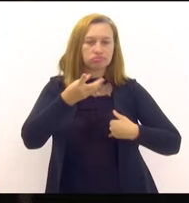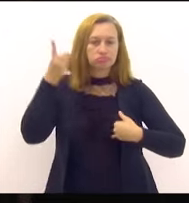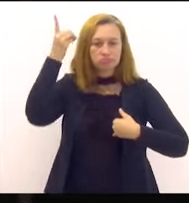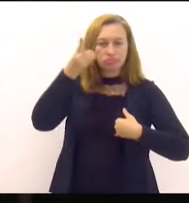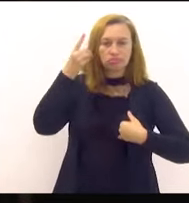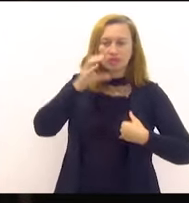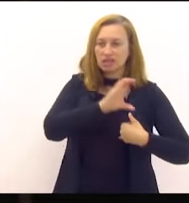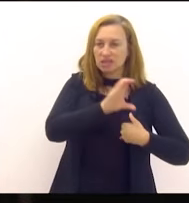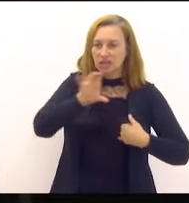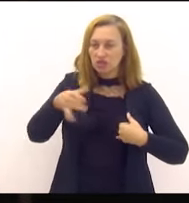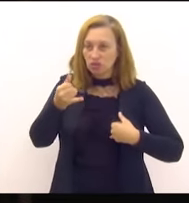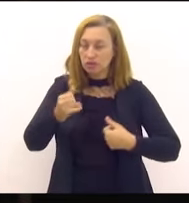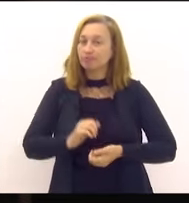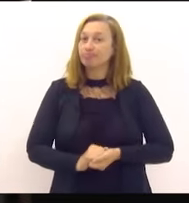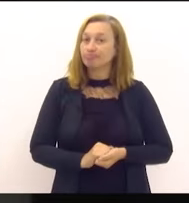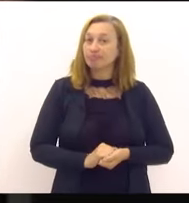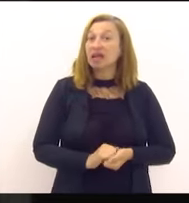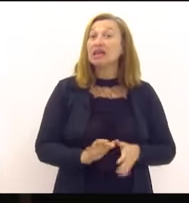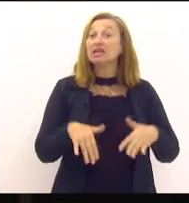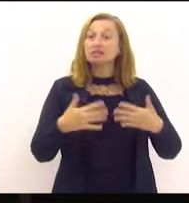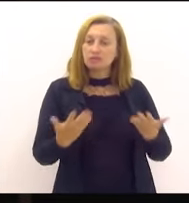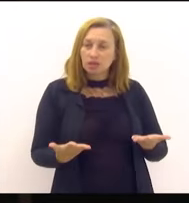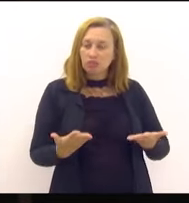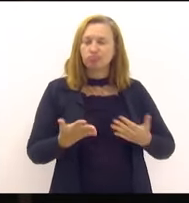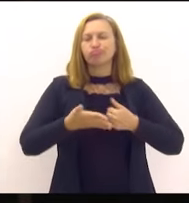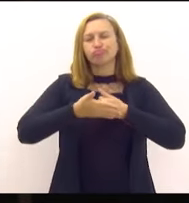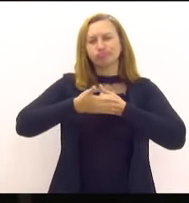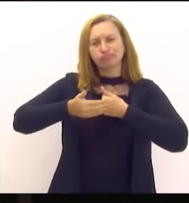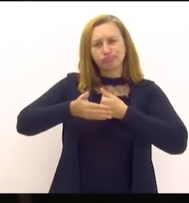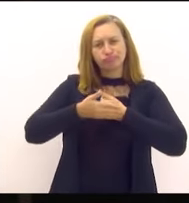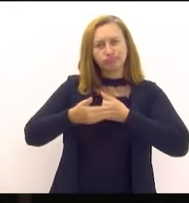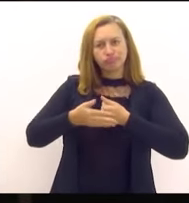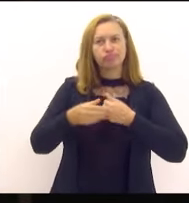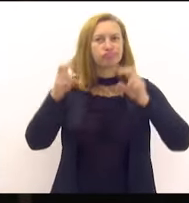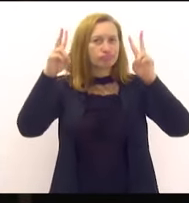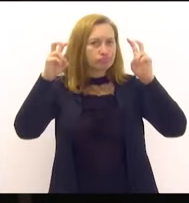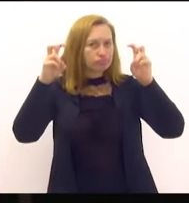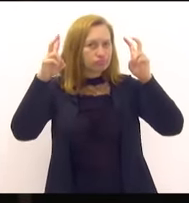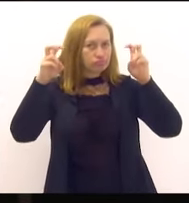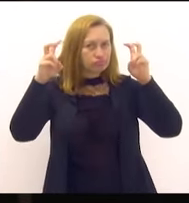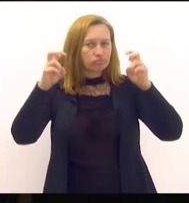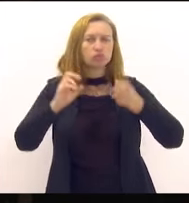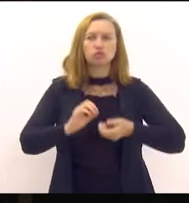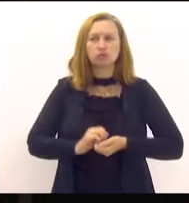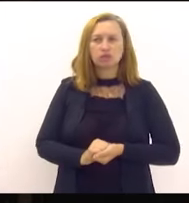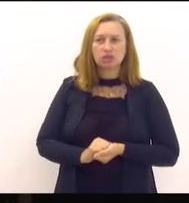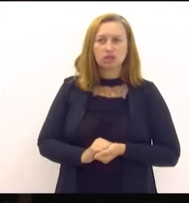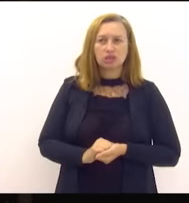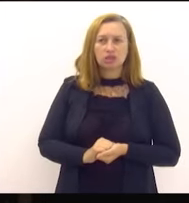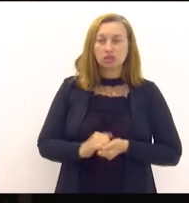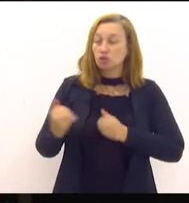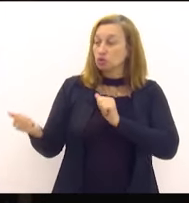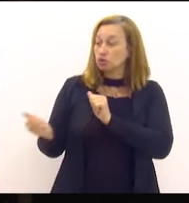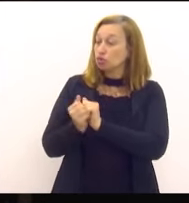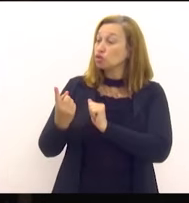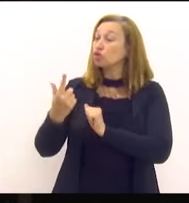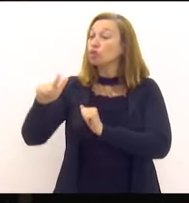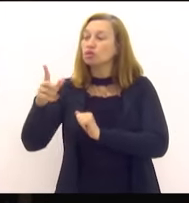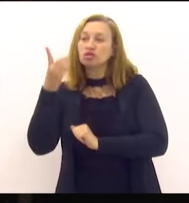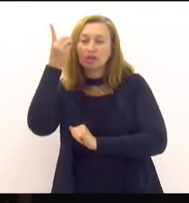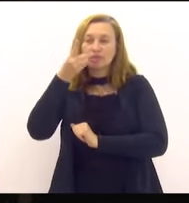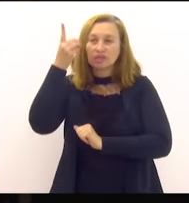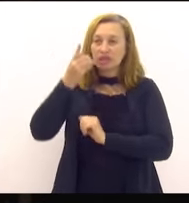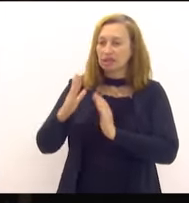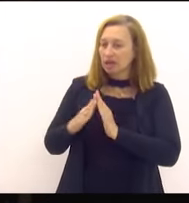CCJ. Então, considero e tenho muito carinho, não só pela pauta, que é uma pauta que ao lado de outros deputados aqui na casa